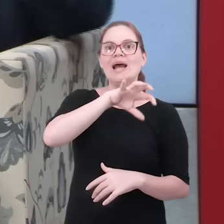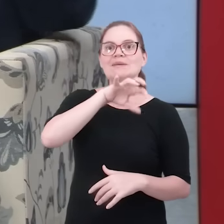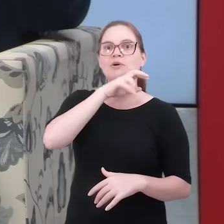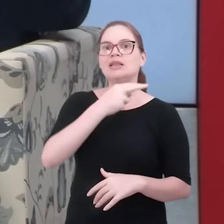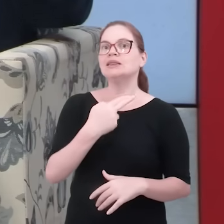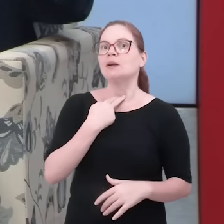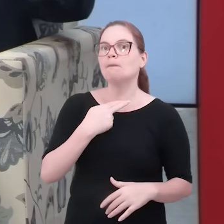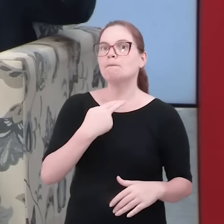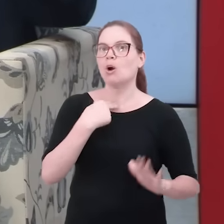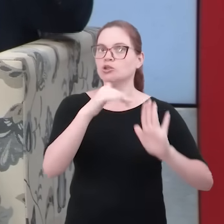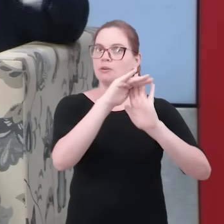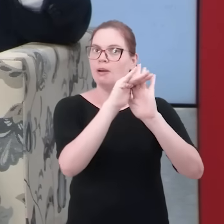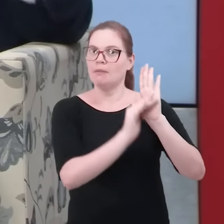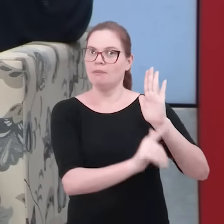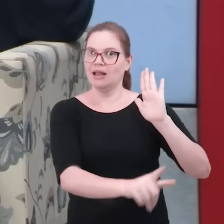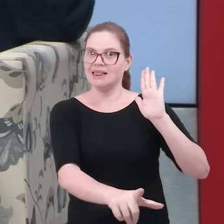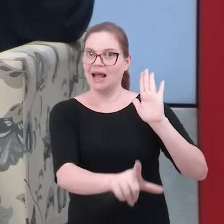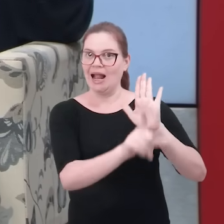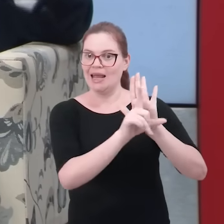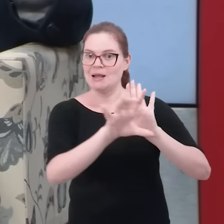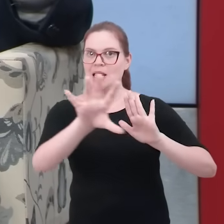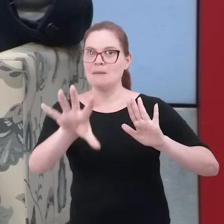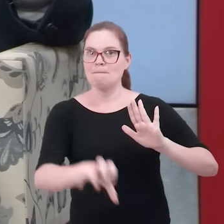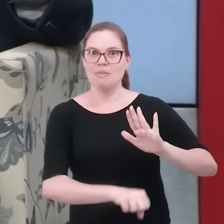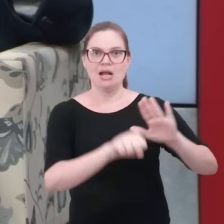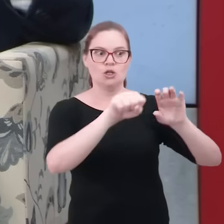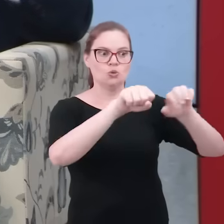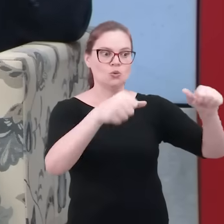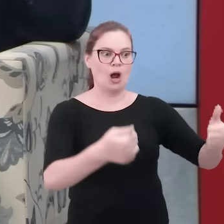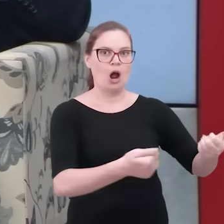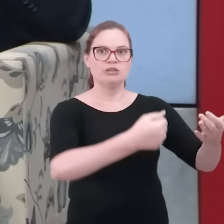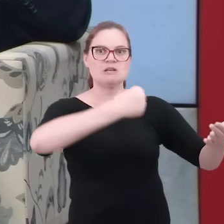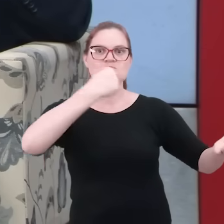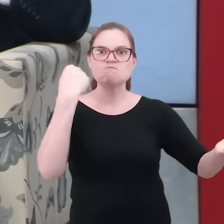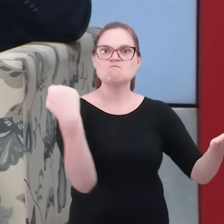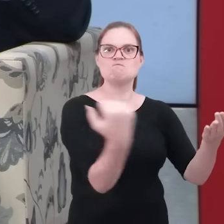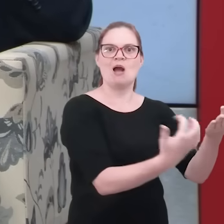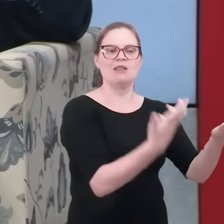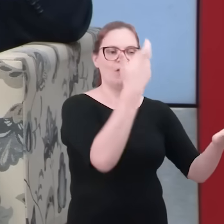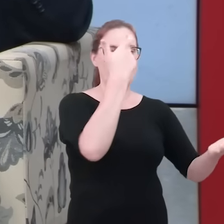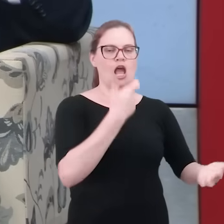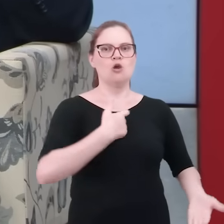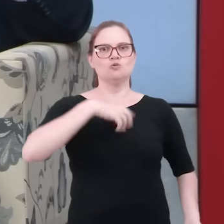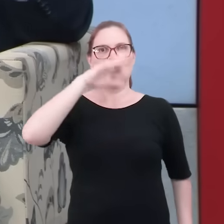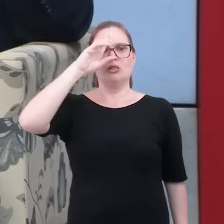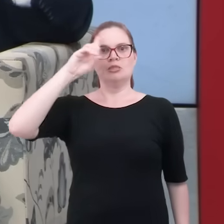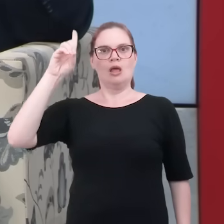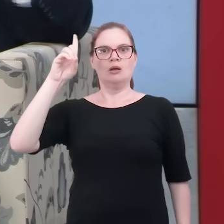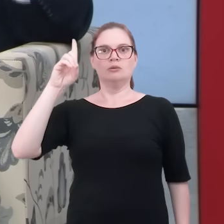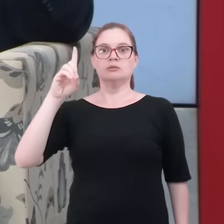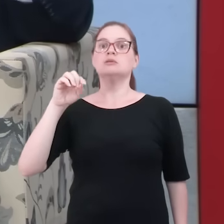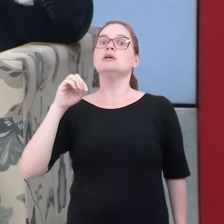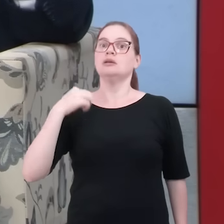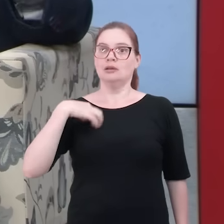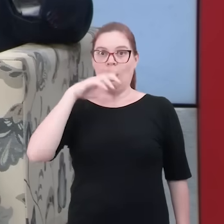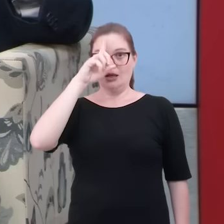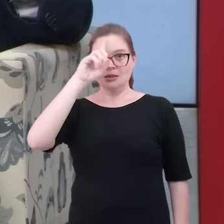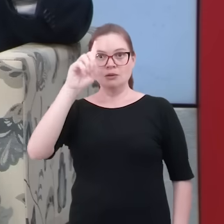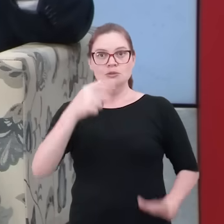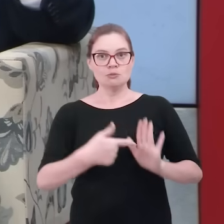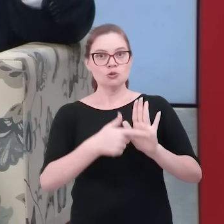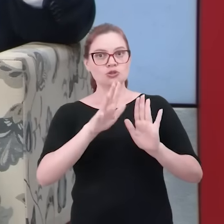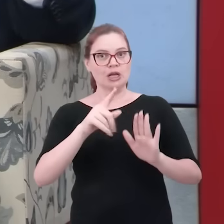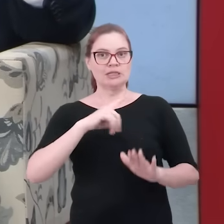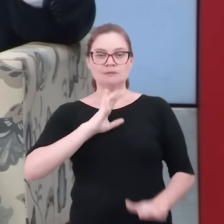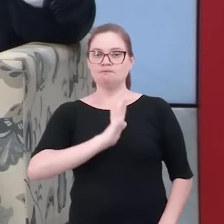holocaustos, estabelecendo aquilo que Jesus disse a respeito da abominação desoladora.